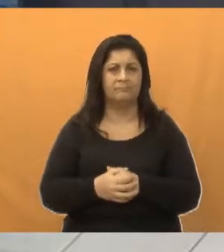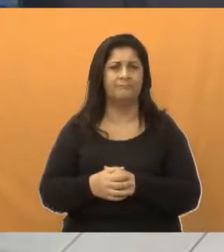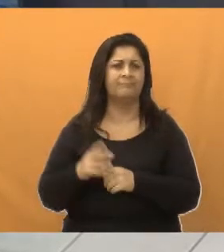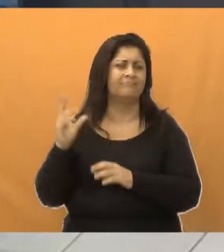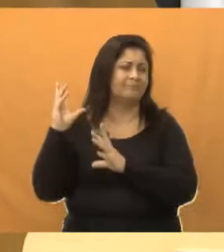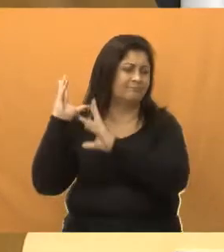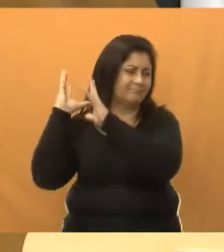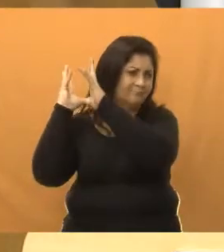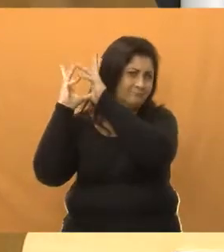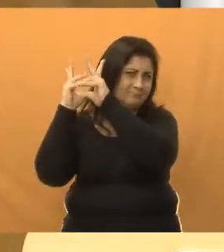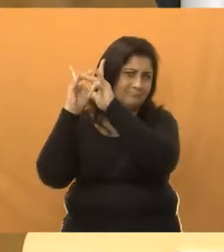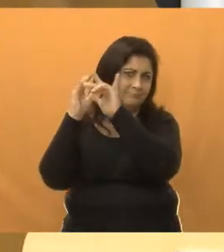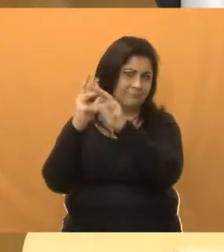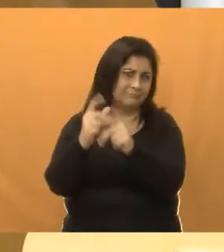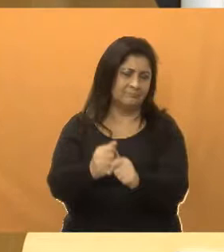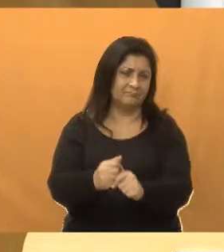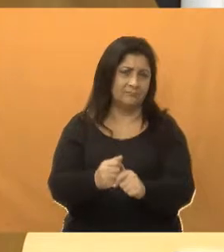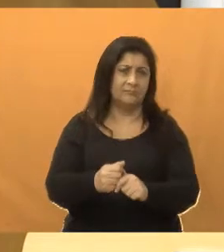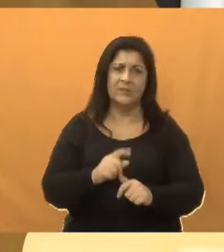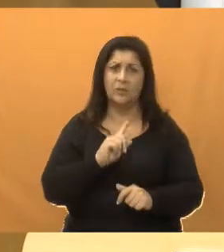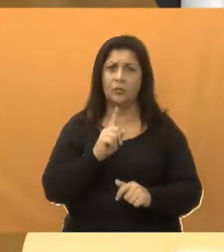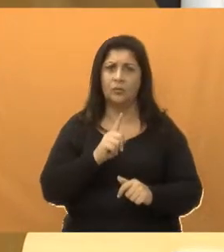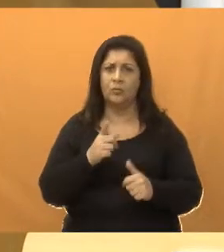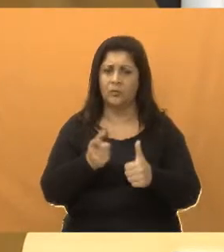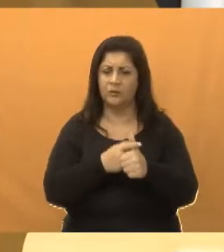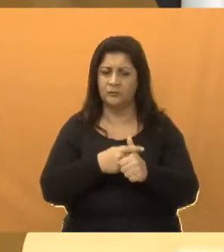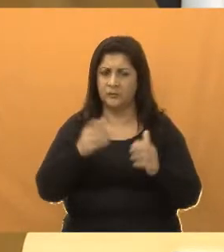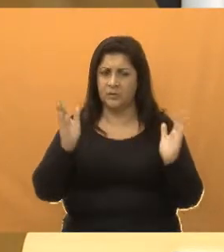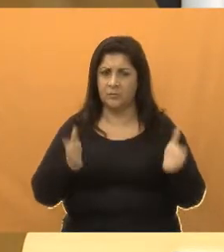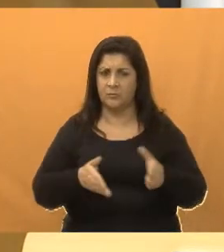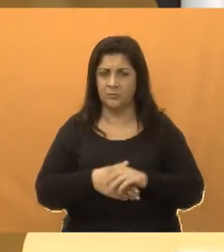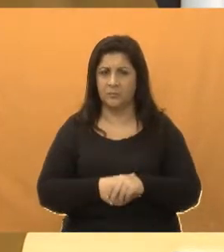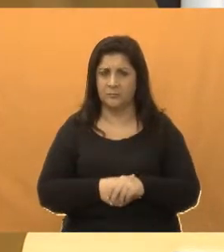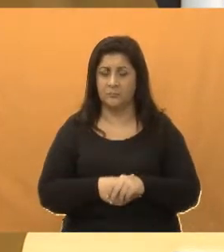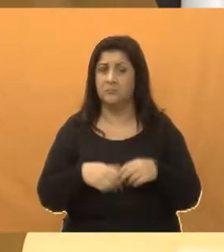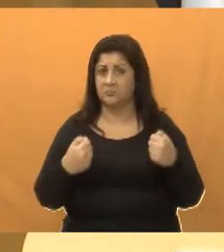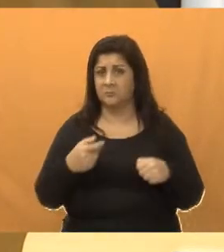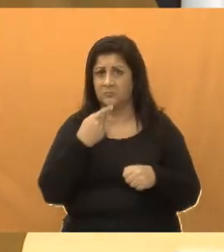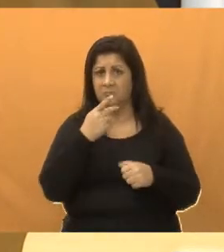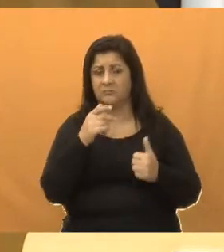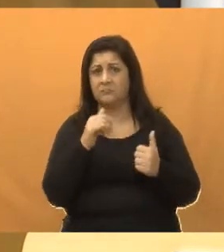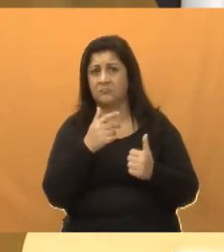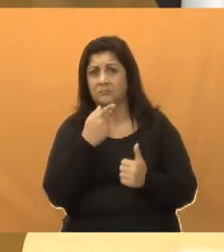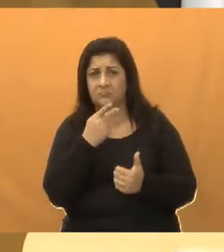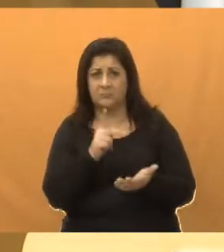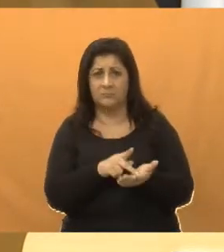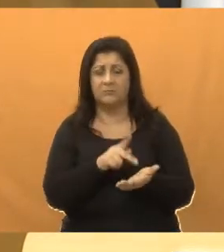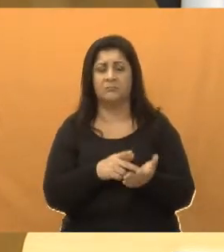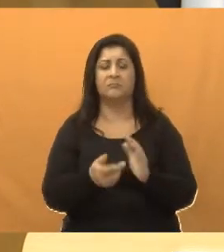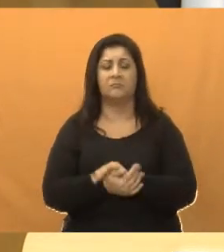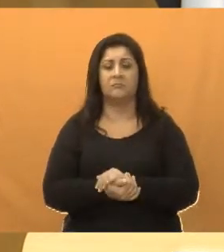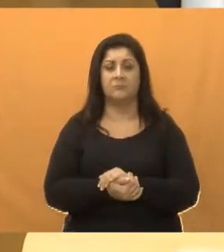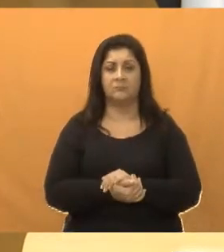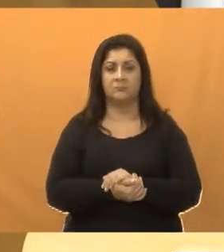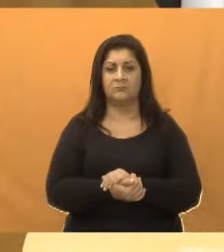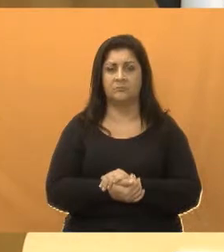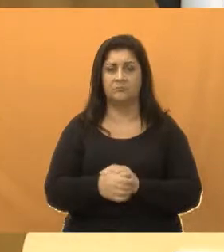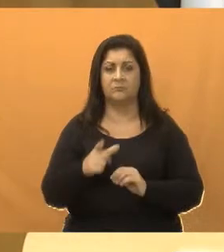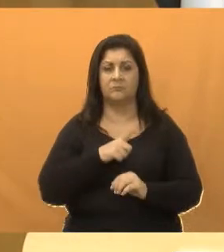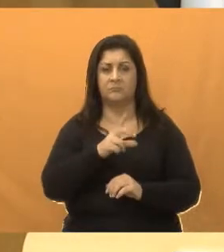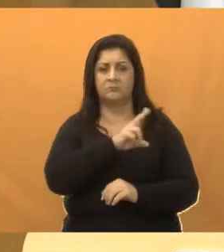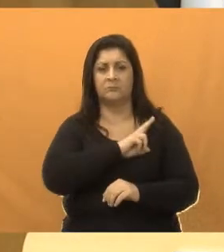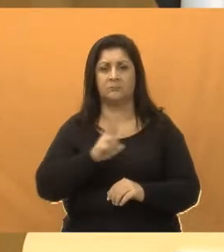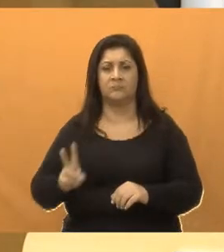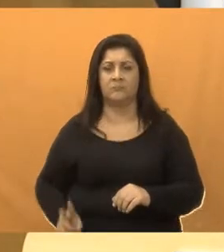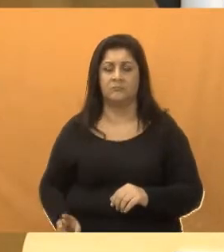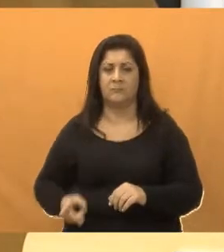não foi uma dívida gerada por esse governo, né? Então a gente tem que falar a verdade aqui, né? E quando alguns vereadores sobem aqui e falam